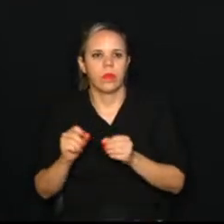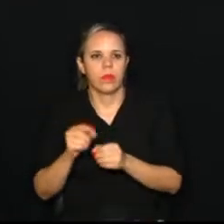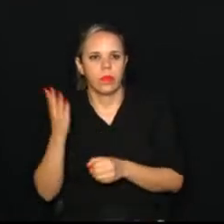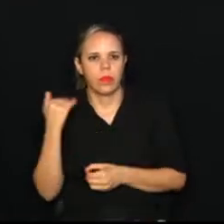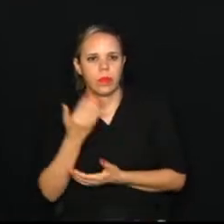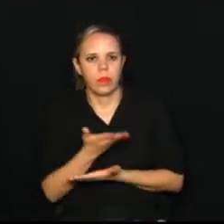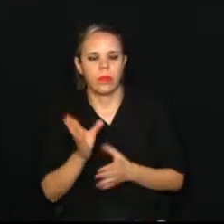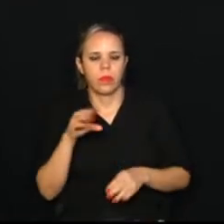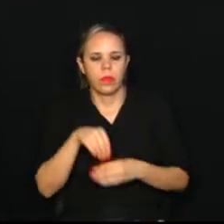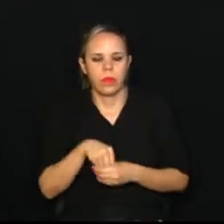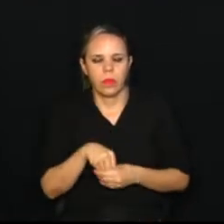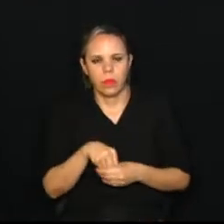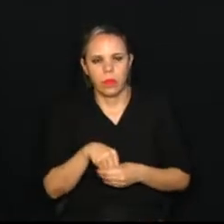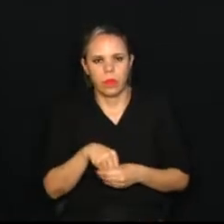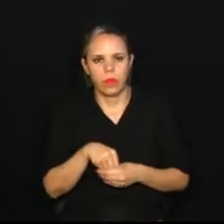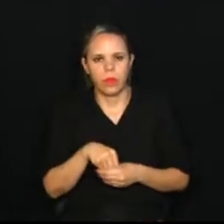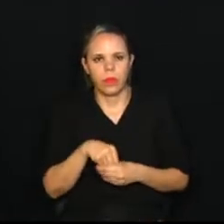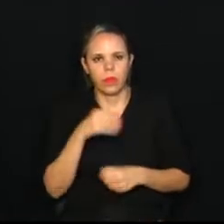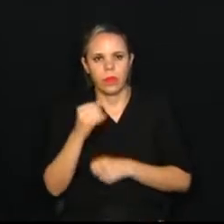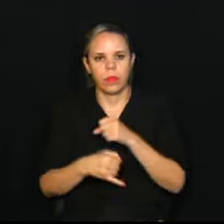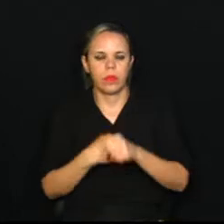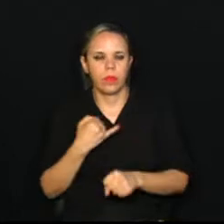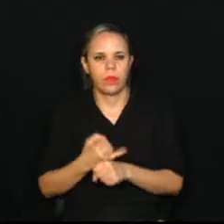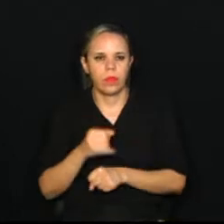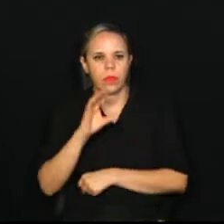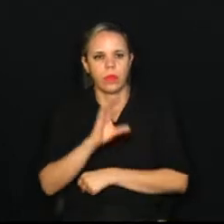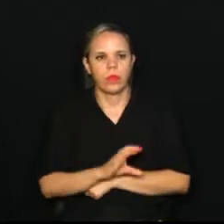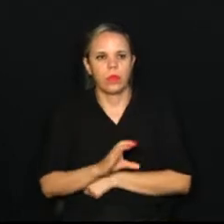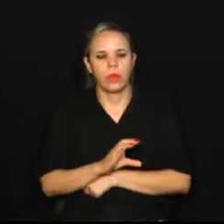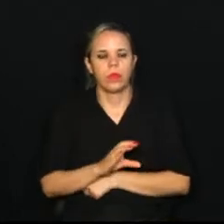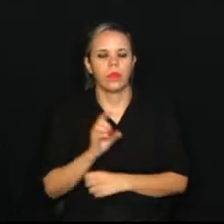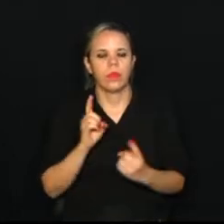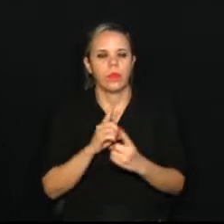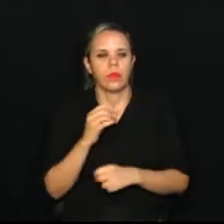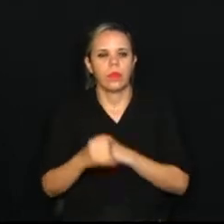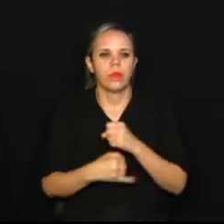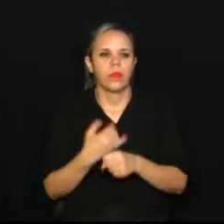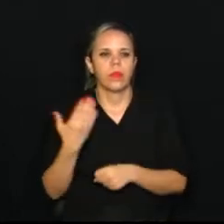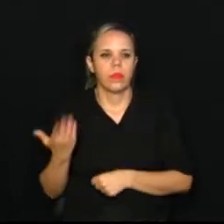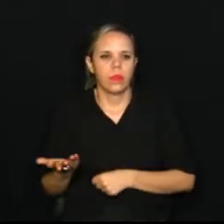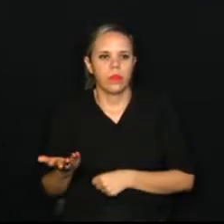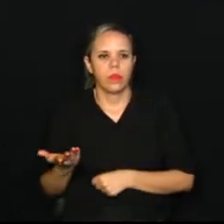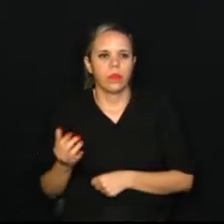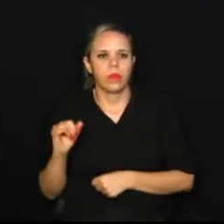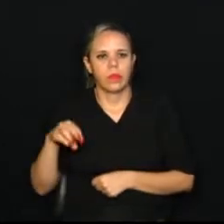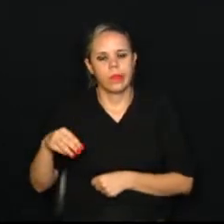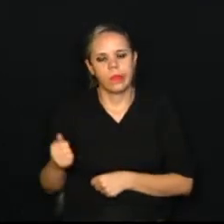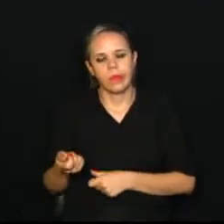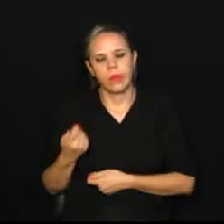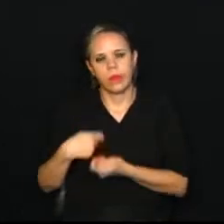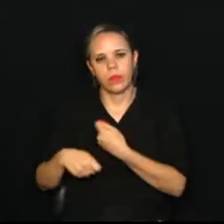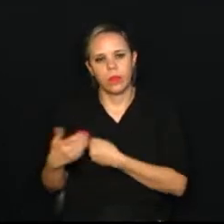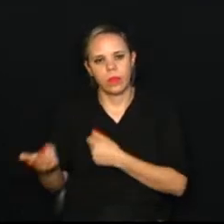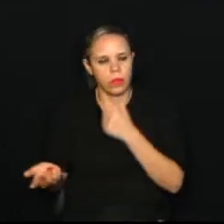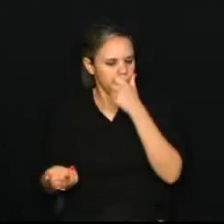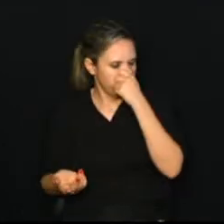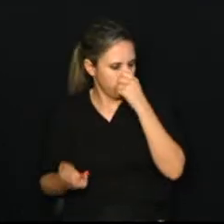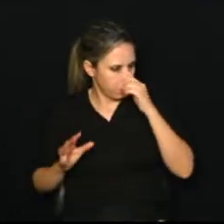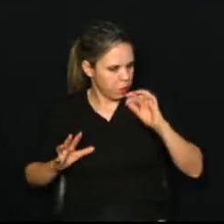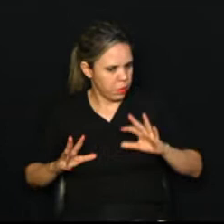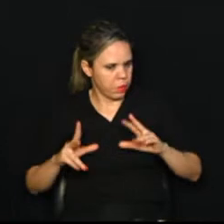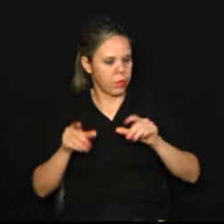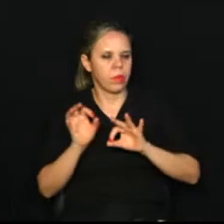está dentro do portal do cidadão, nos serviços online, e a IMA é que administra isso tudo